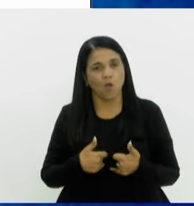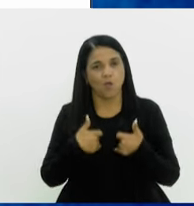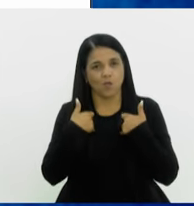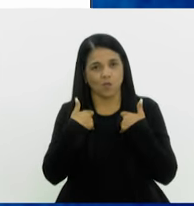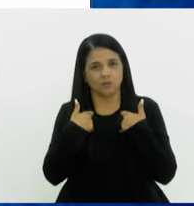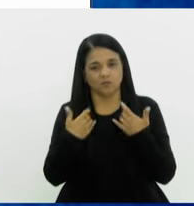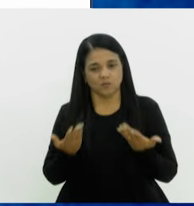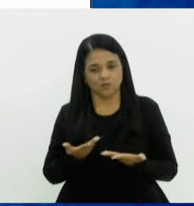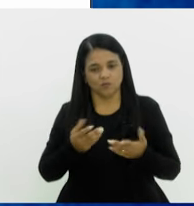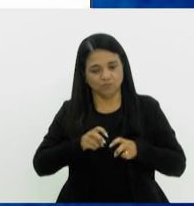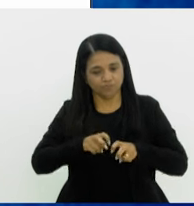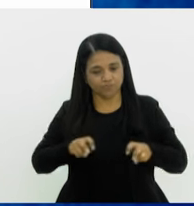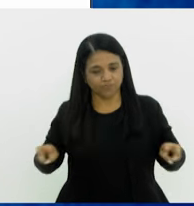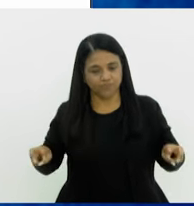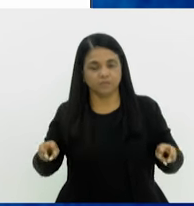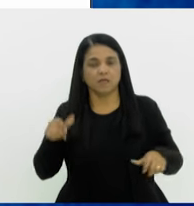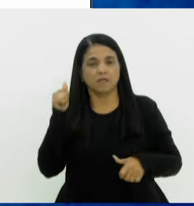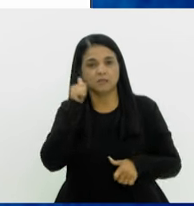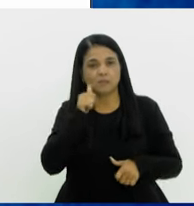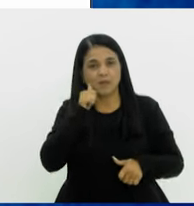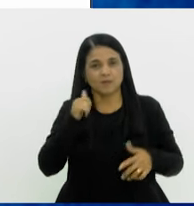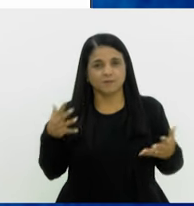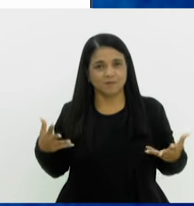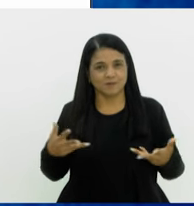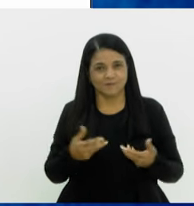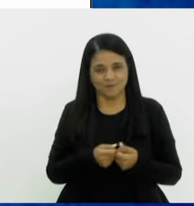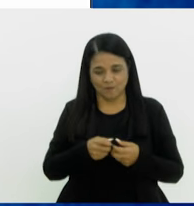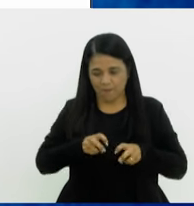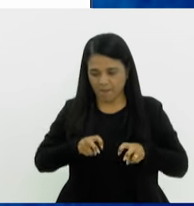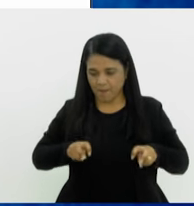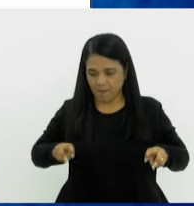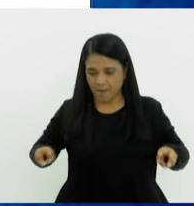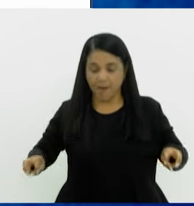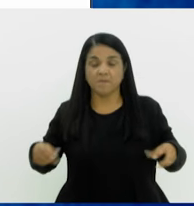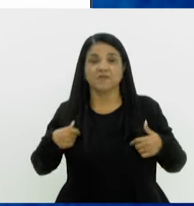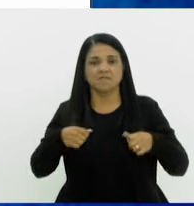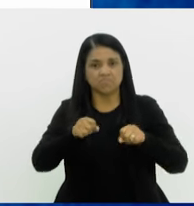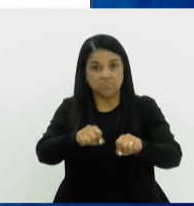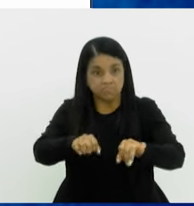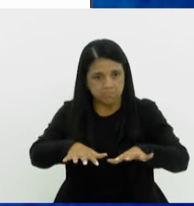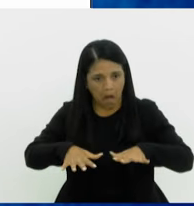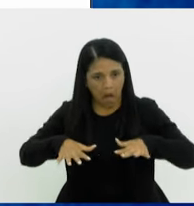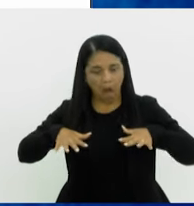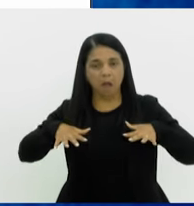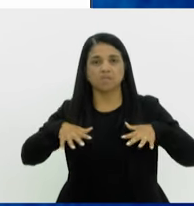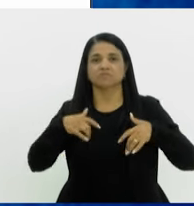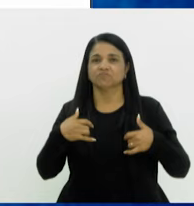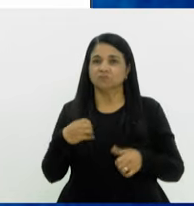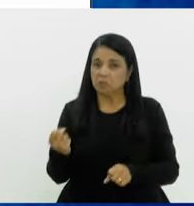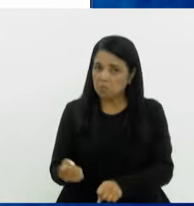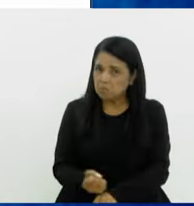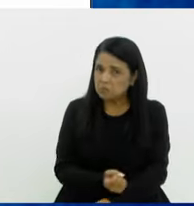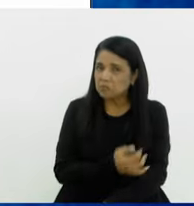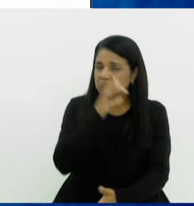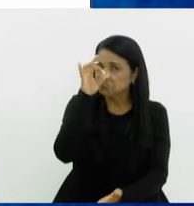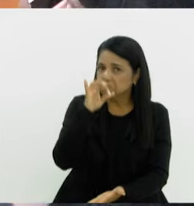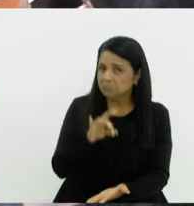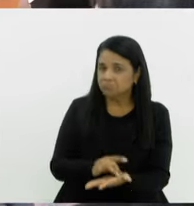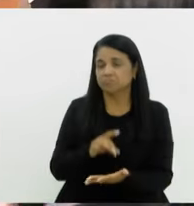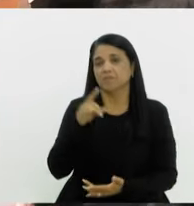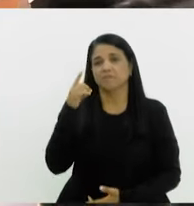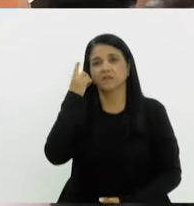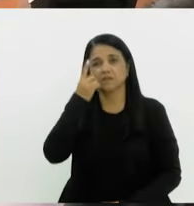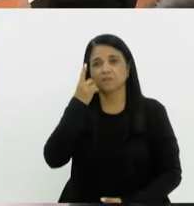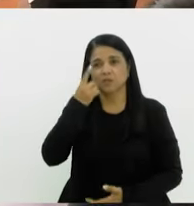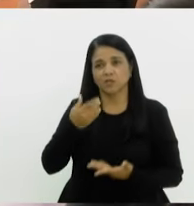de estar aqui na mesa com essas mulheres maravilhosas com essa casa cheia então fico muito emocionada mesmo a deputada coloca